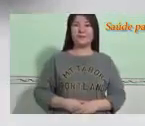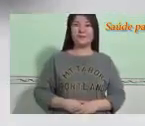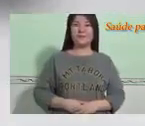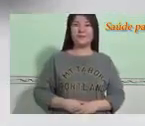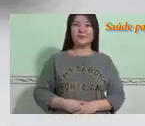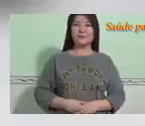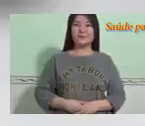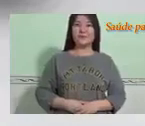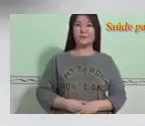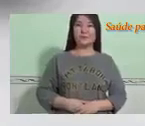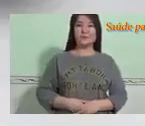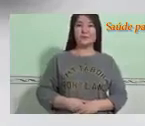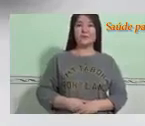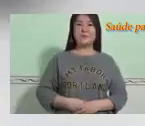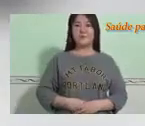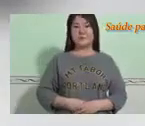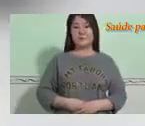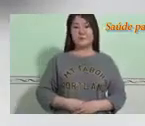em estado avançado.